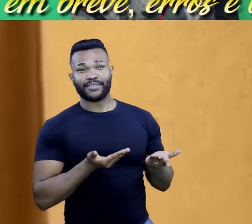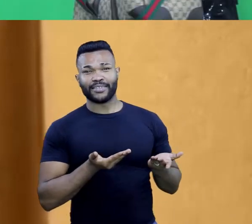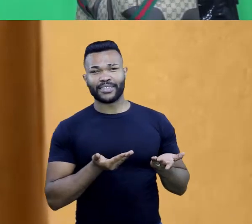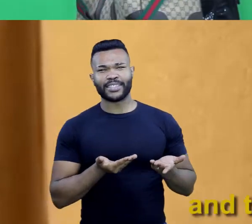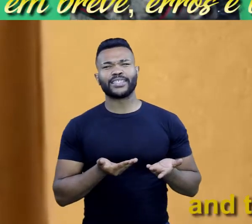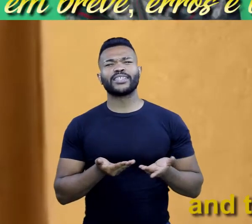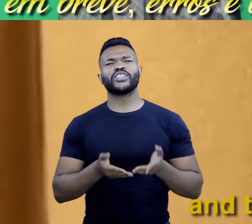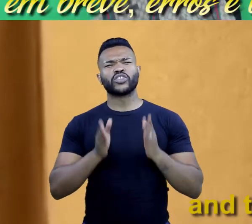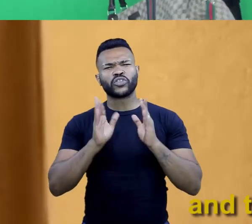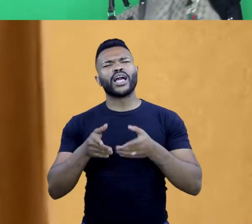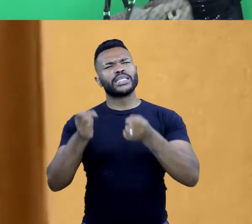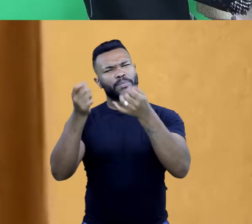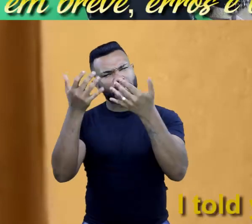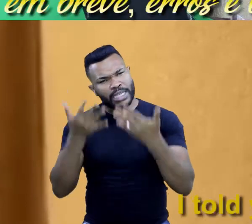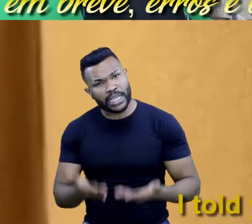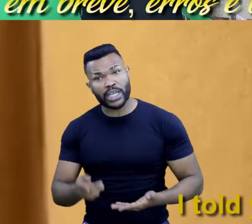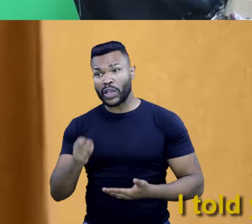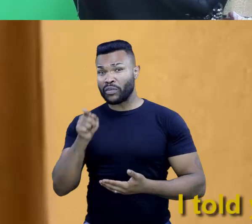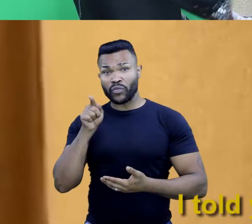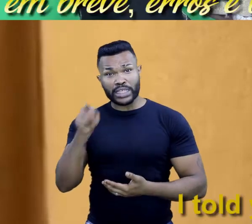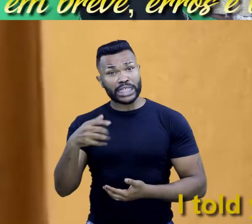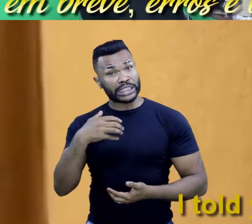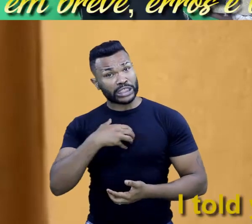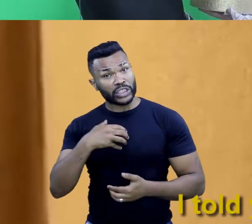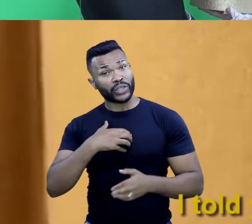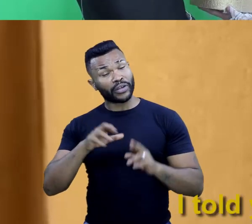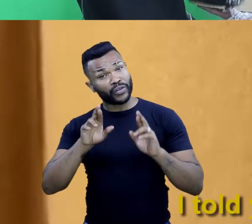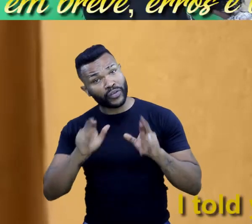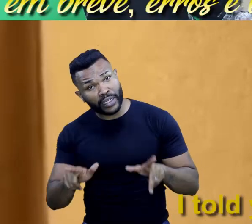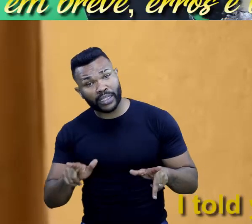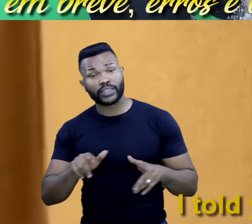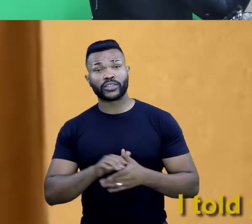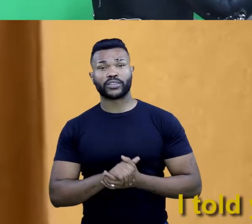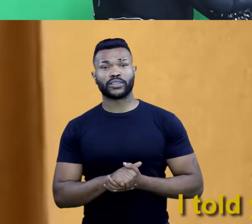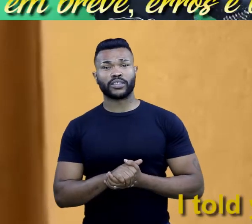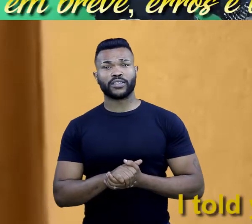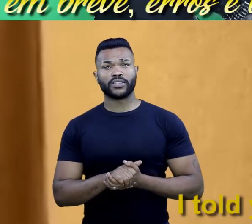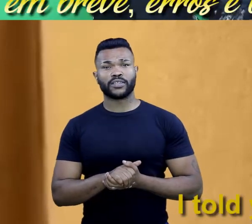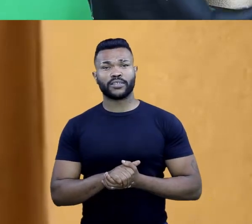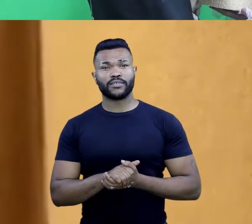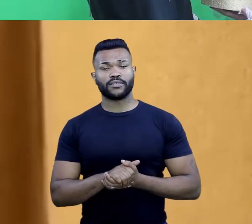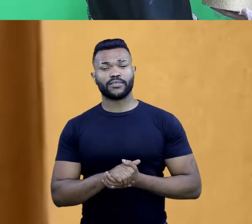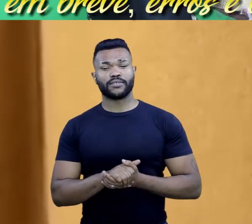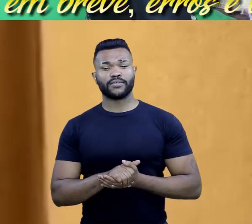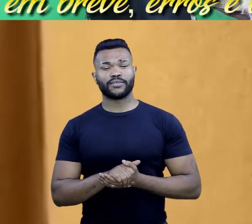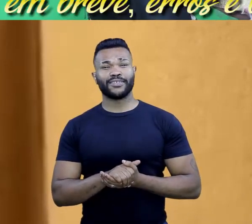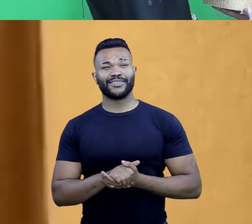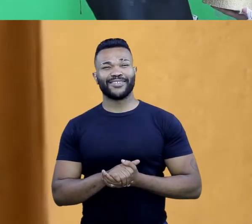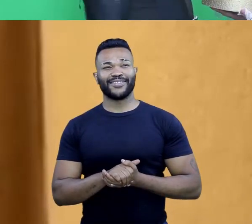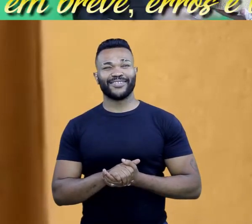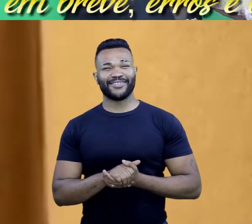é o final extra dos bagulhos. Já lhe disse pra você não agir desta maneira.